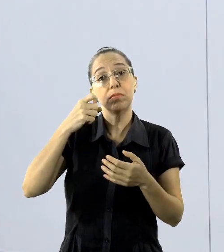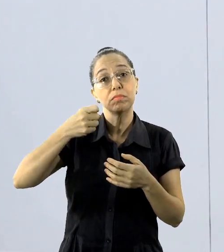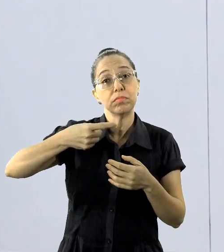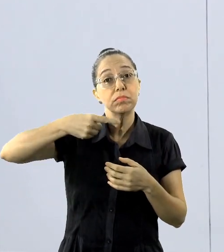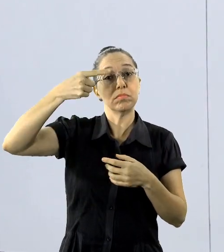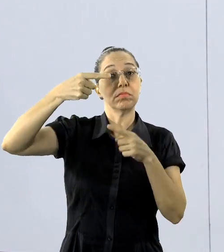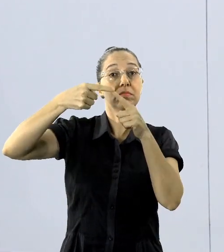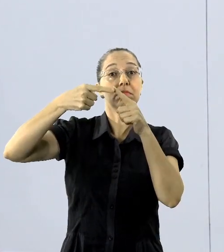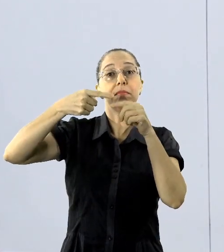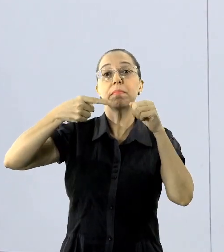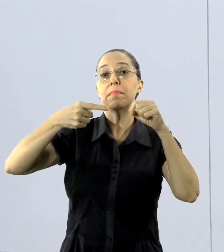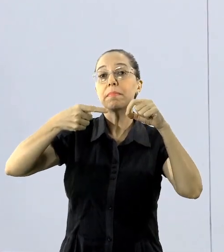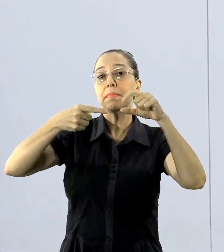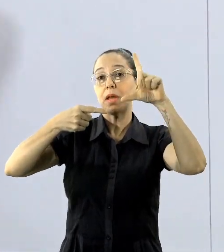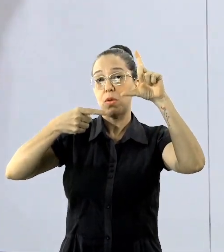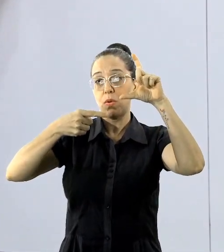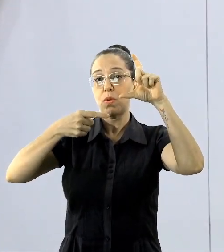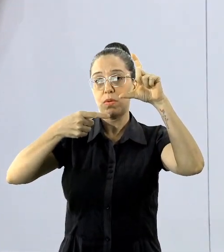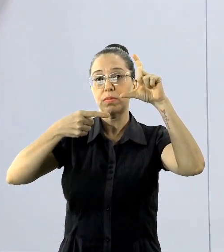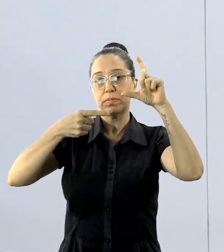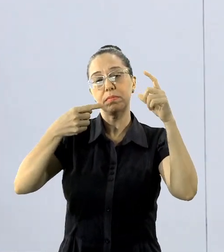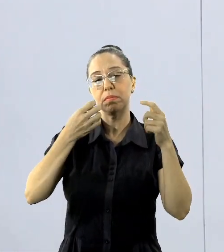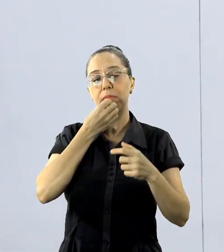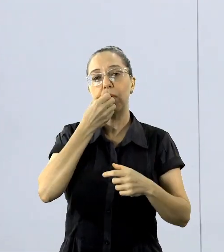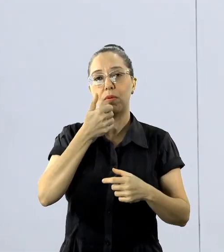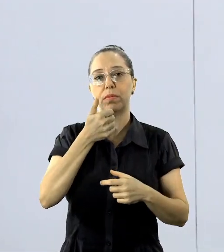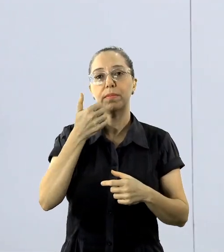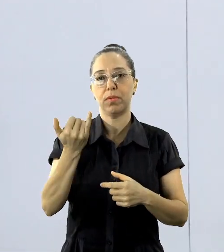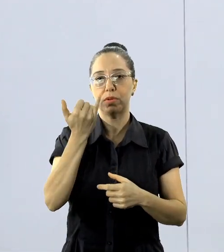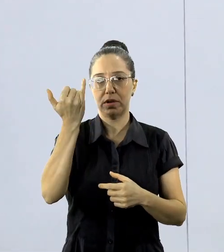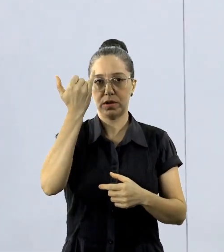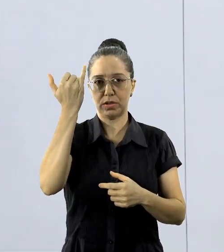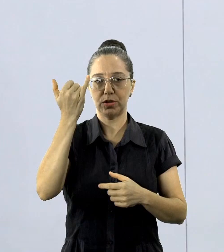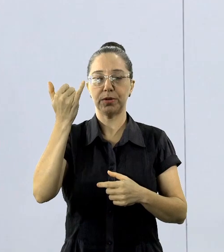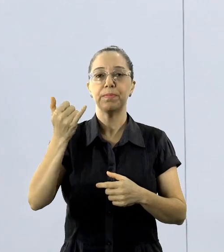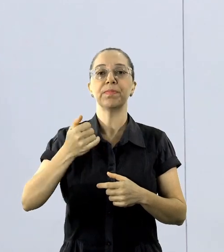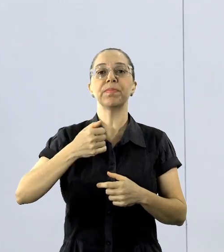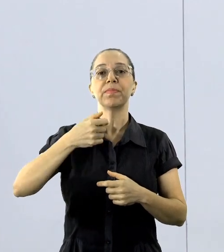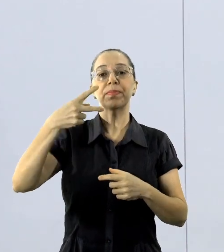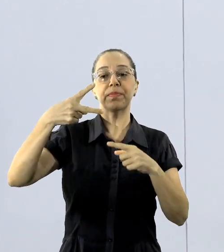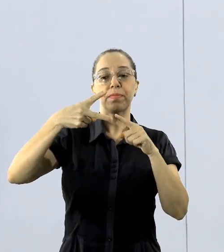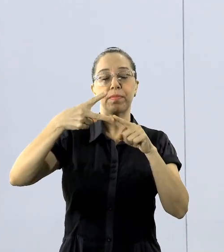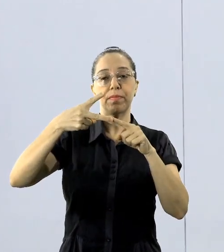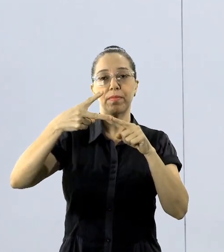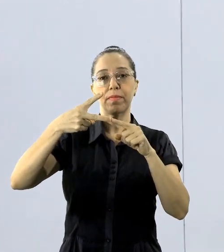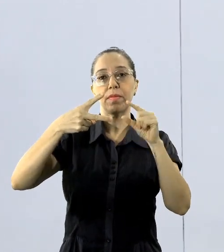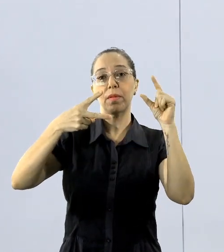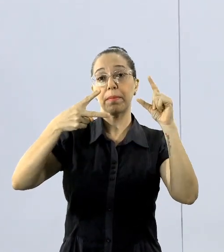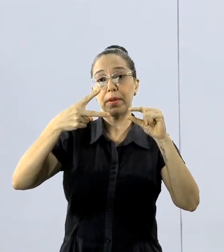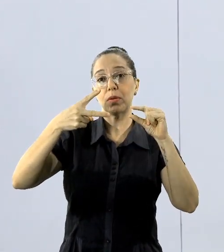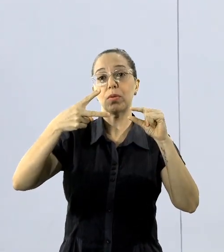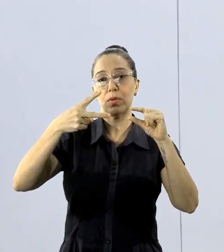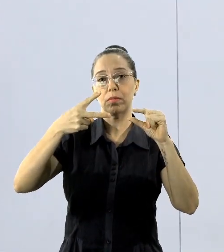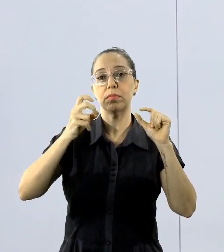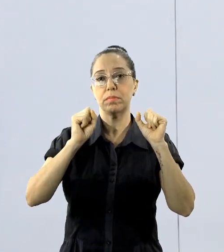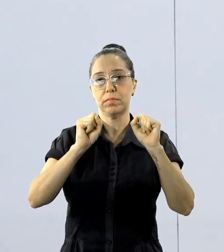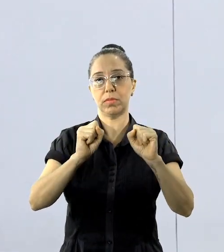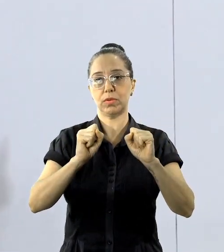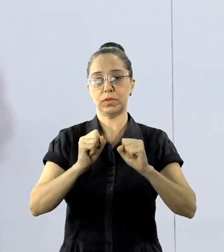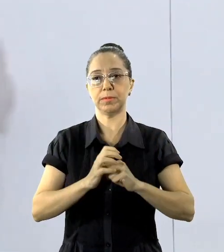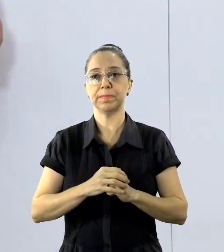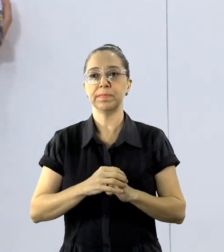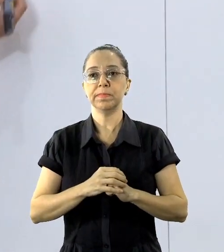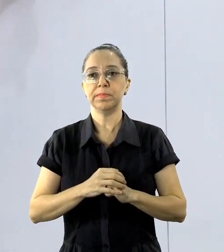interessante você deixar o número maior na primeira parcela e o número menor na segunda parcela. Vamos